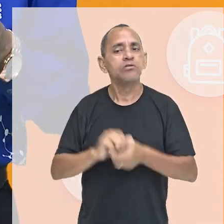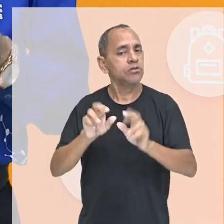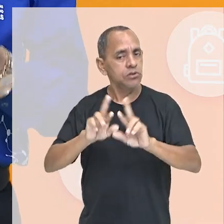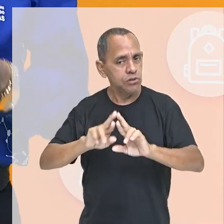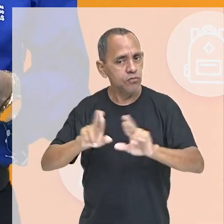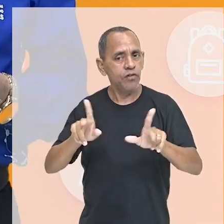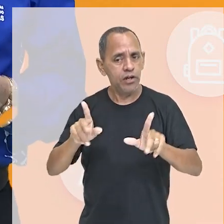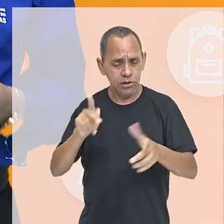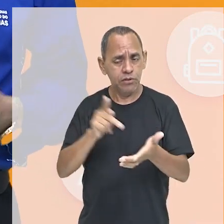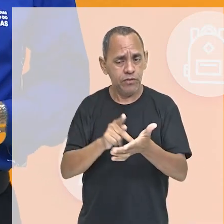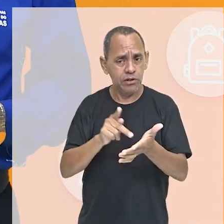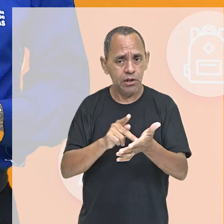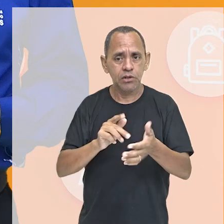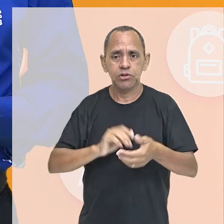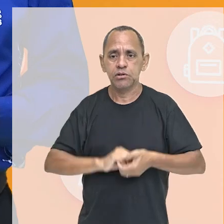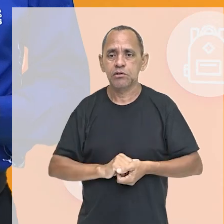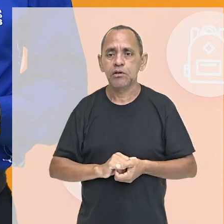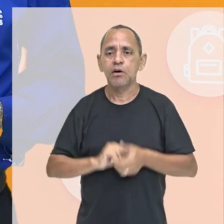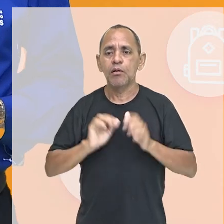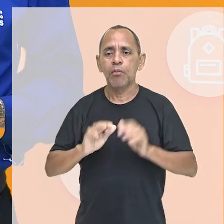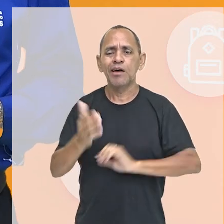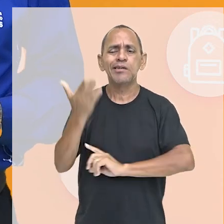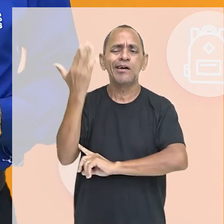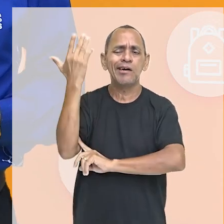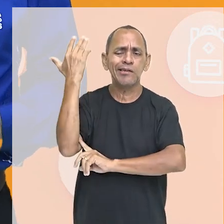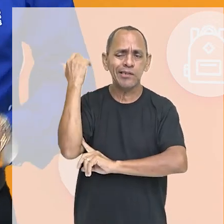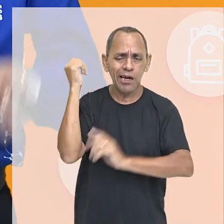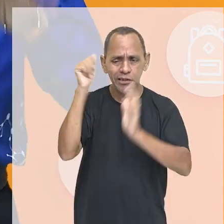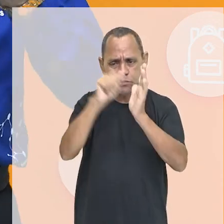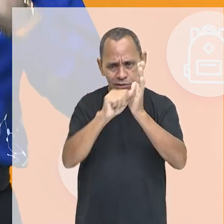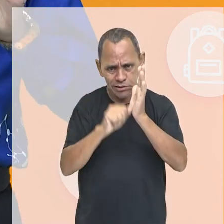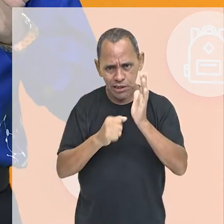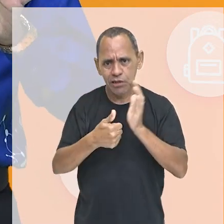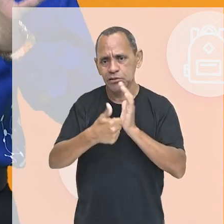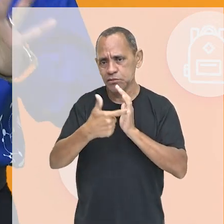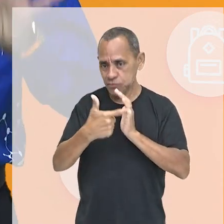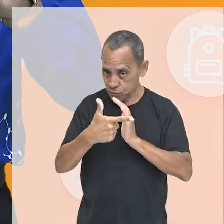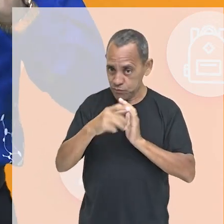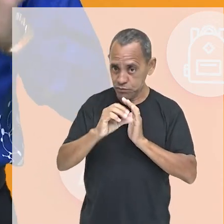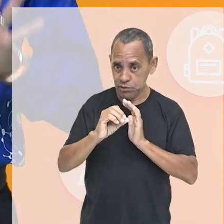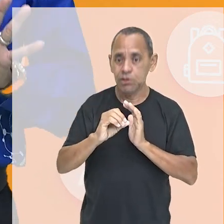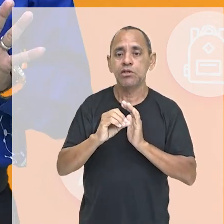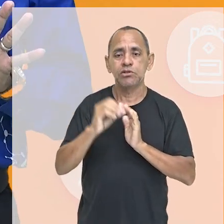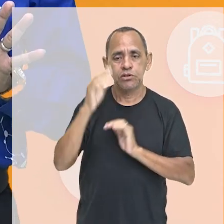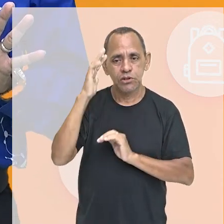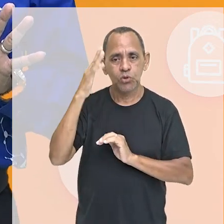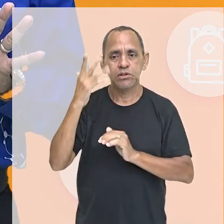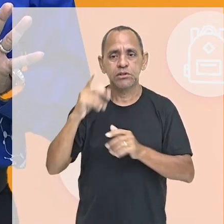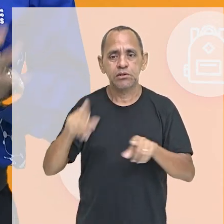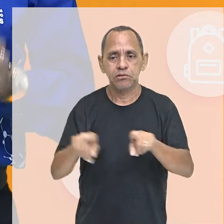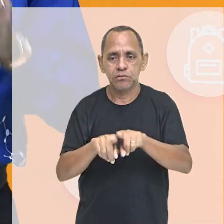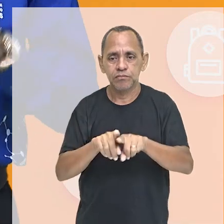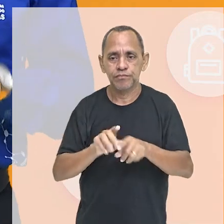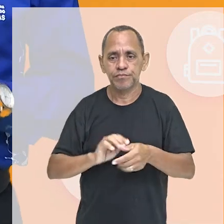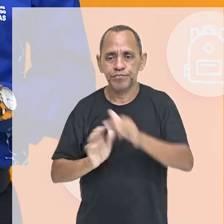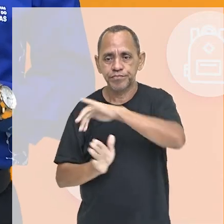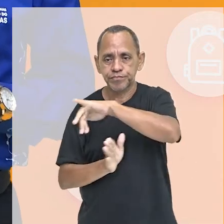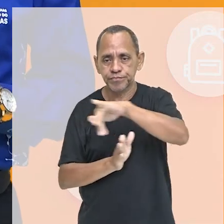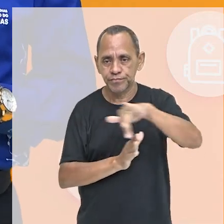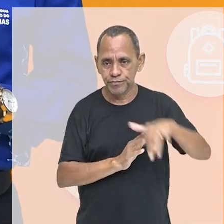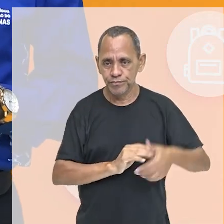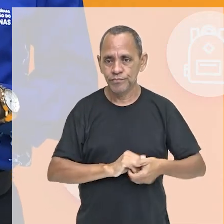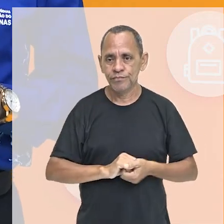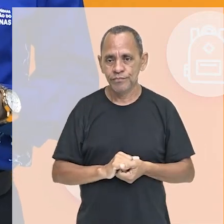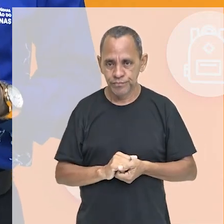diferentes. Mas isso aconteceu sim lá no século XX. Mas, voltando aqui para a nossa aula, nós